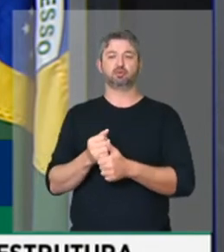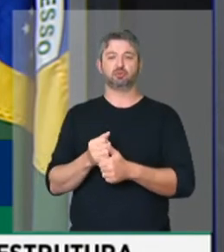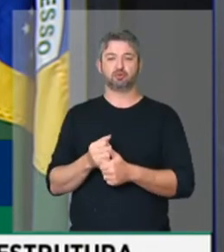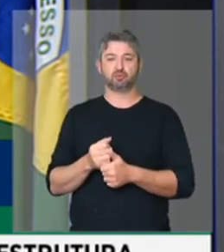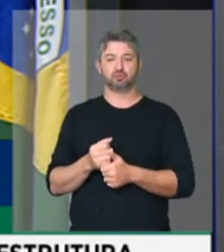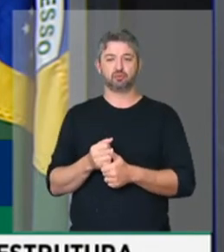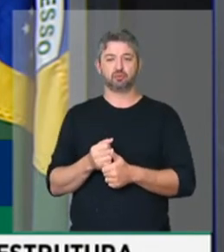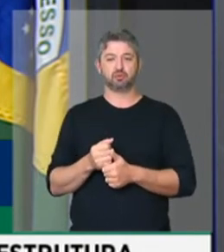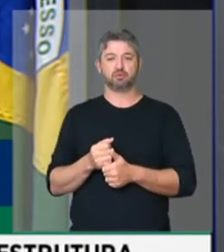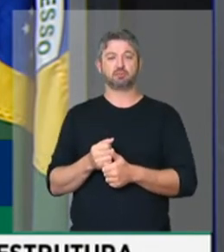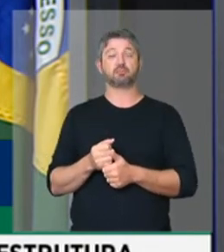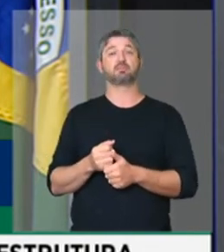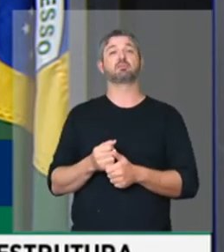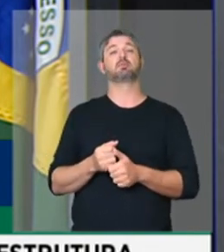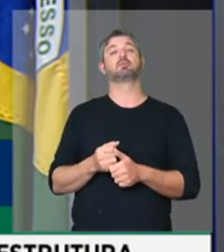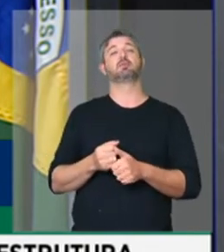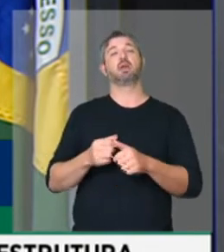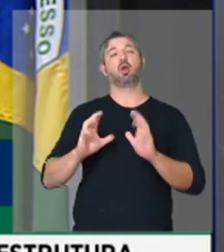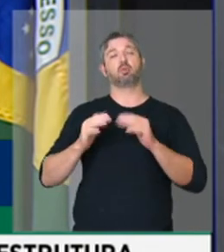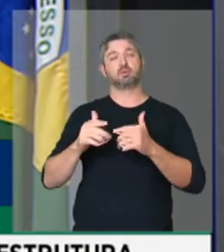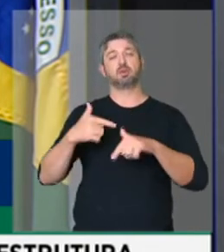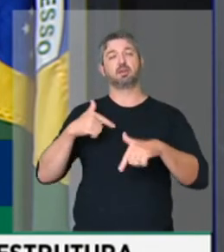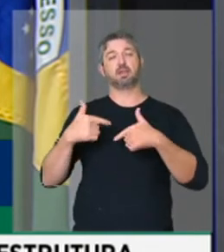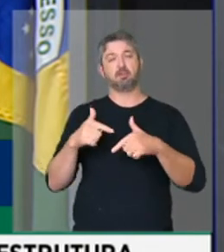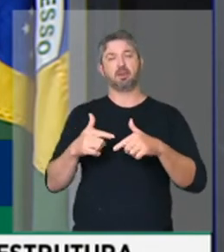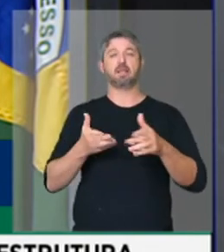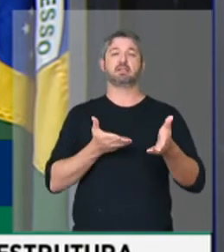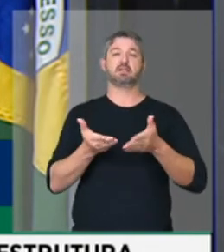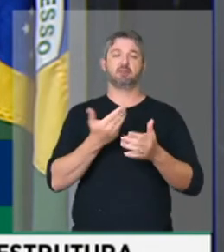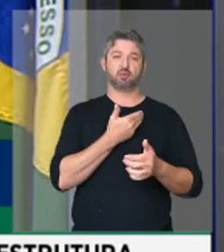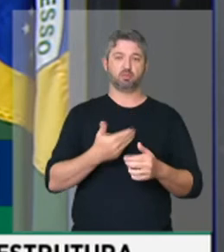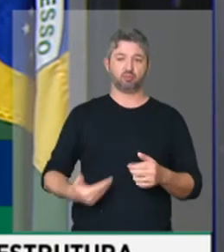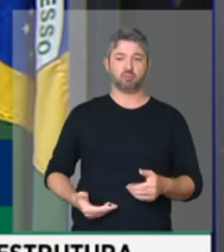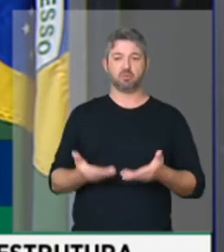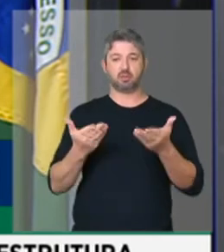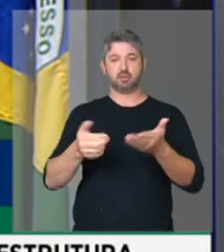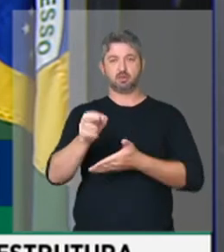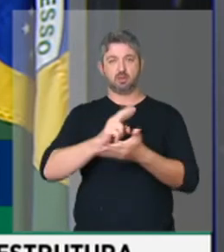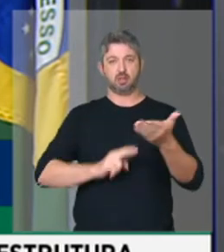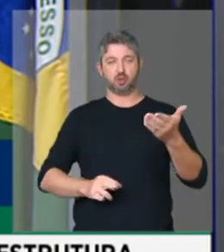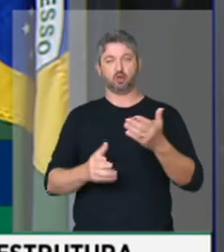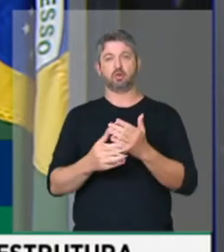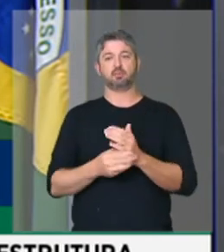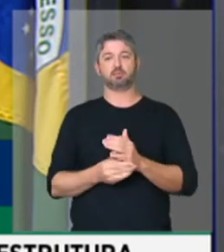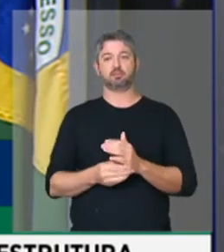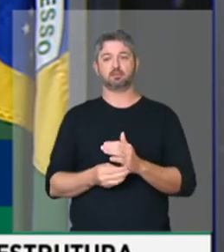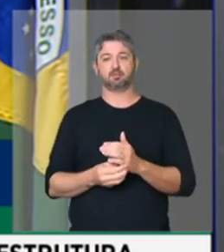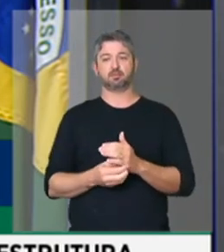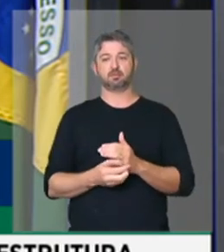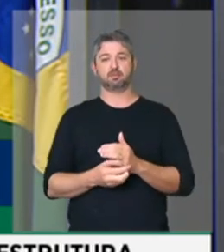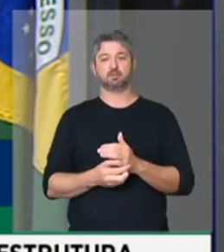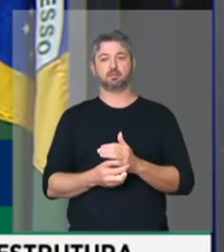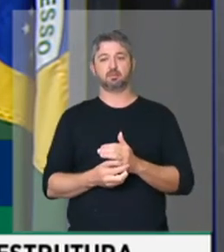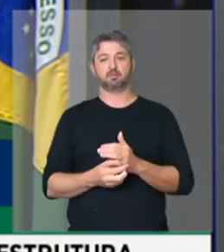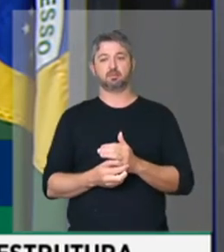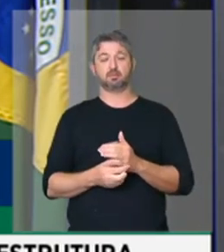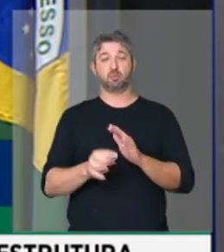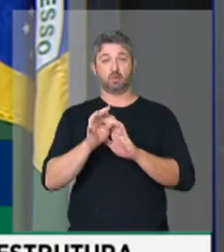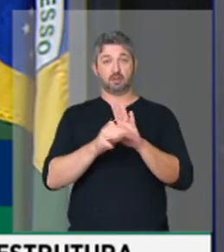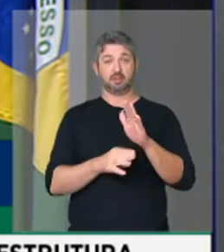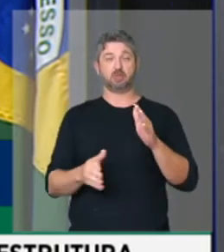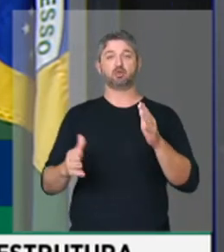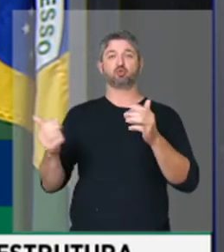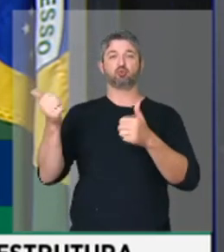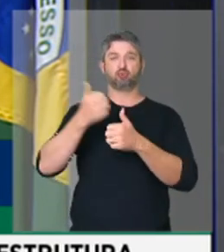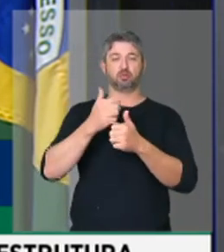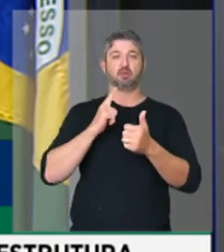Comissão de Trabalho e Administração do Serviço Público. Este é o nosso parecer, anexo o substitutivo,